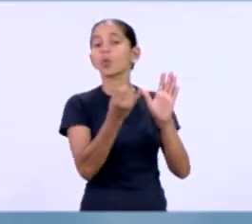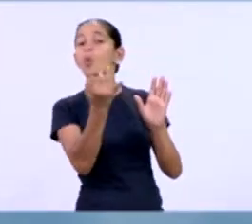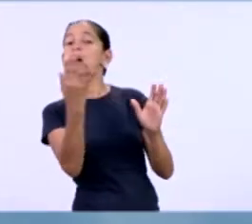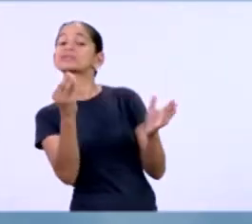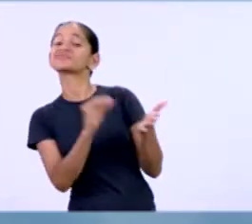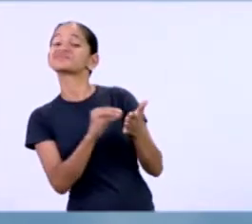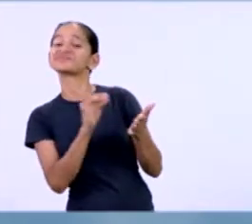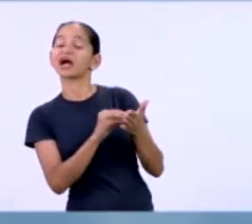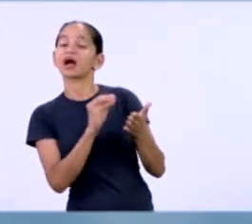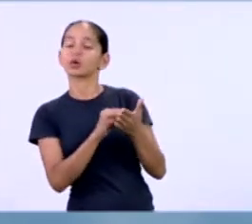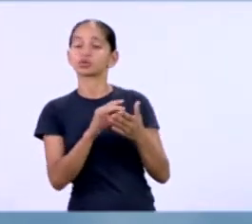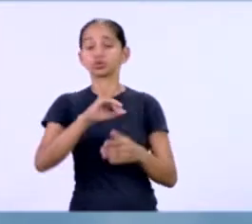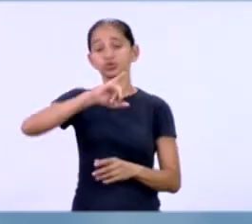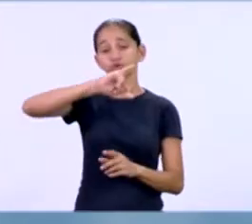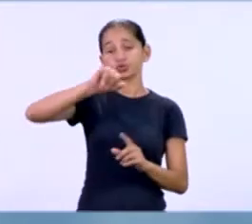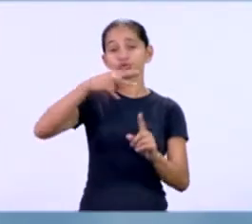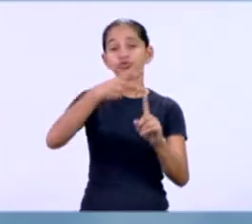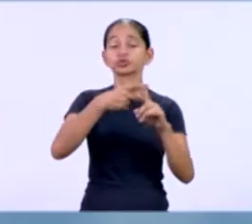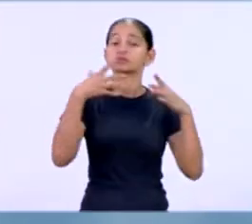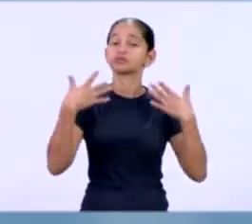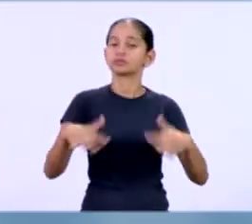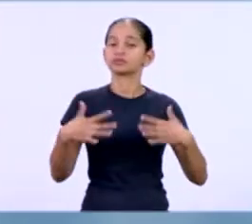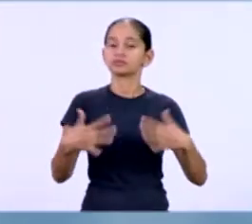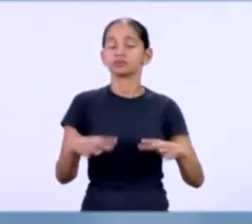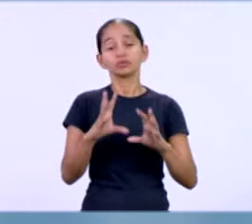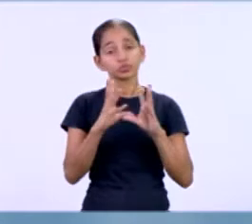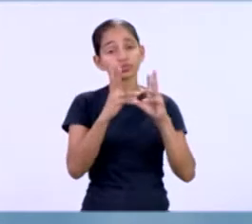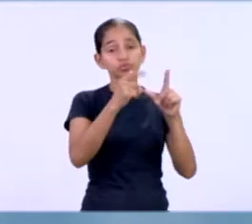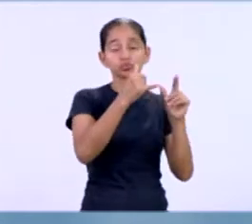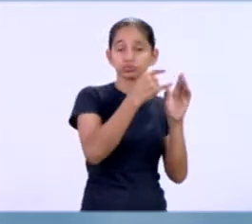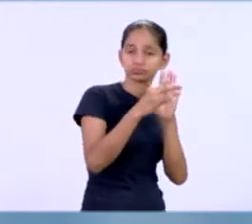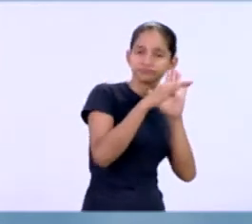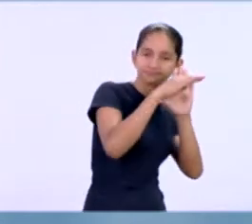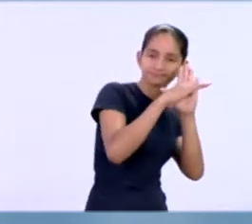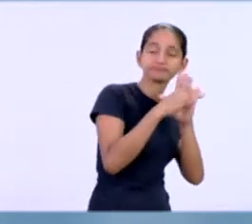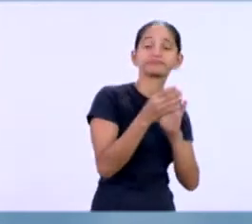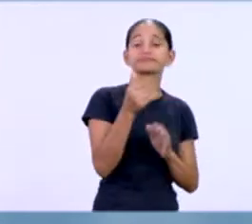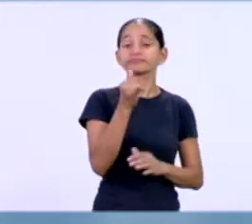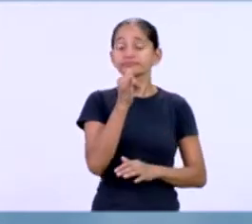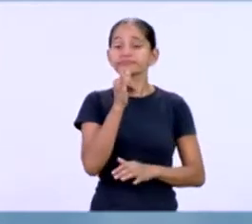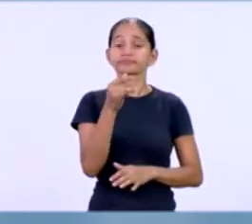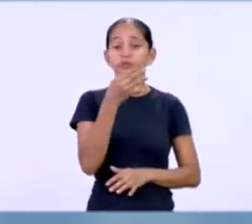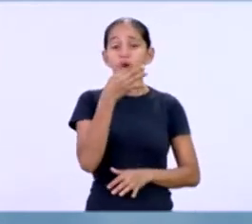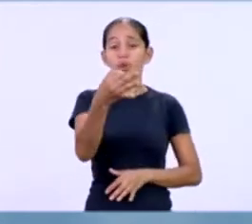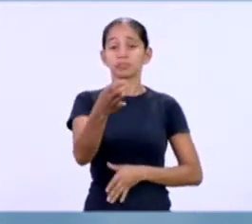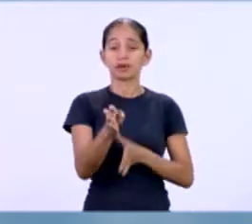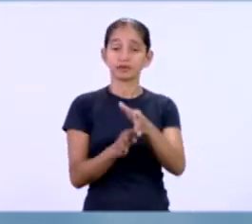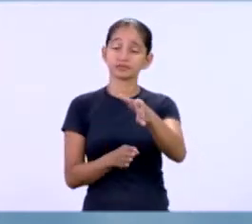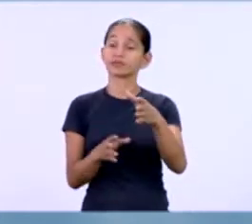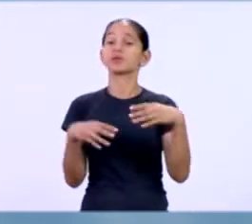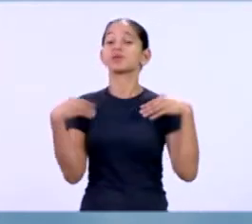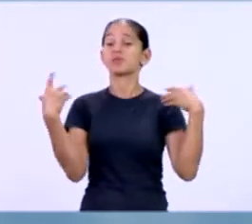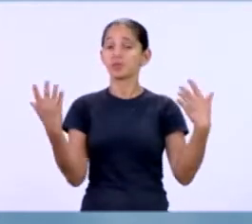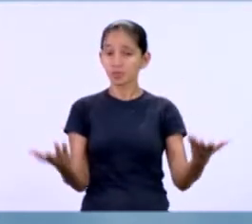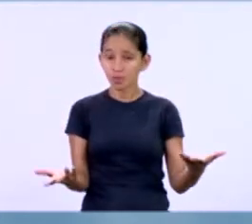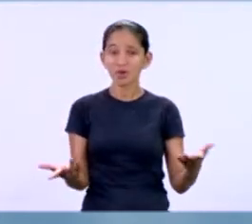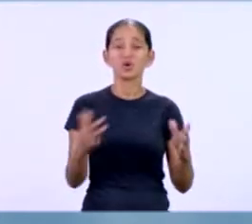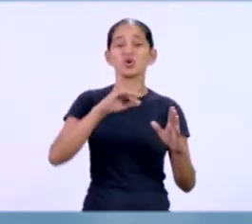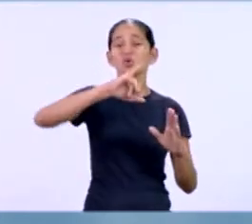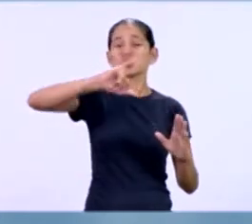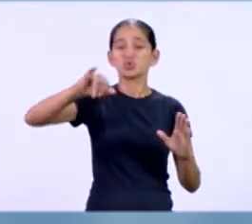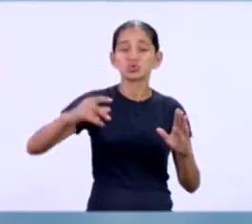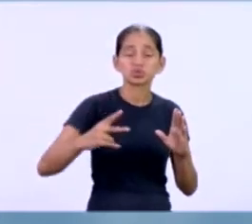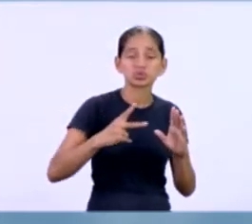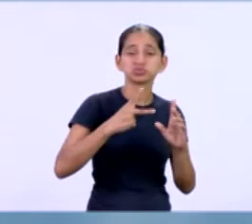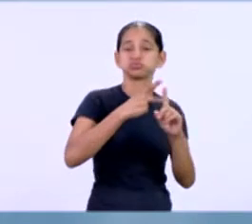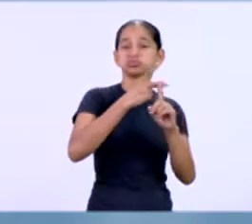as taxas de juros e o número de parcelas de cada dívida. A sugestão é dar preferência às dívidas que cobram juros